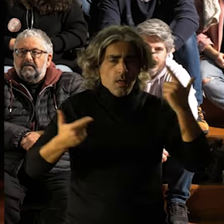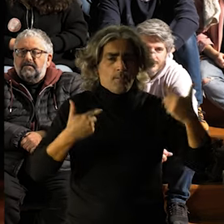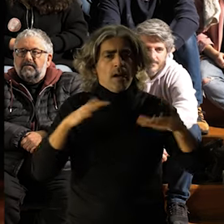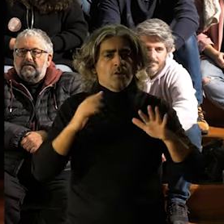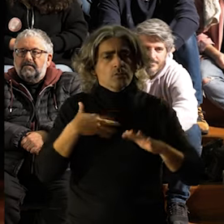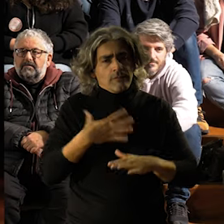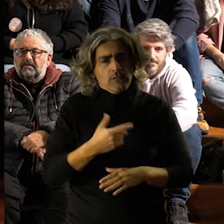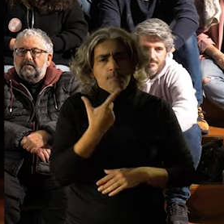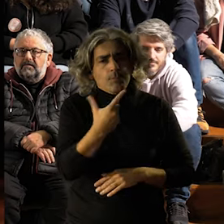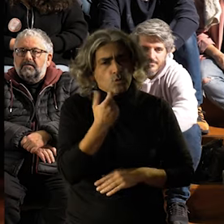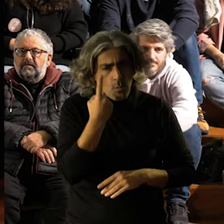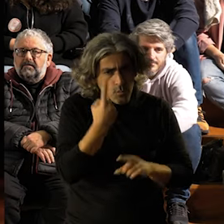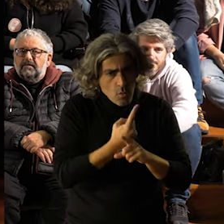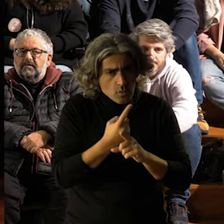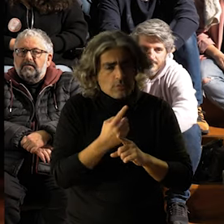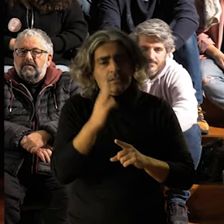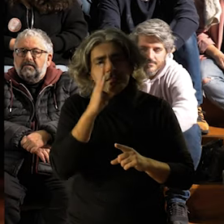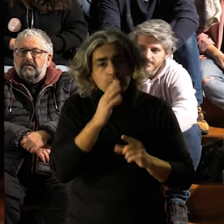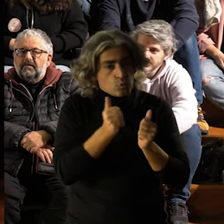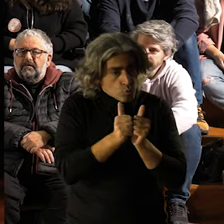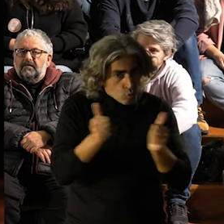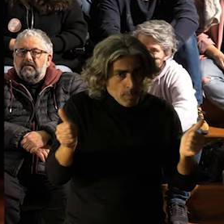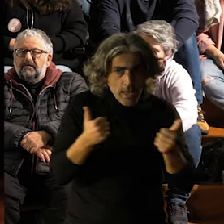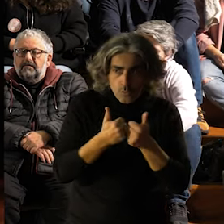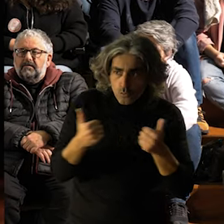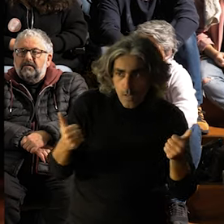Mas eu queria perguntar o seguinte,